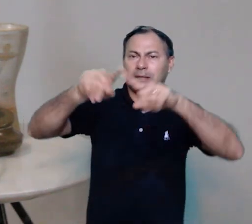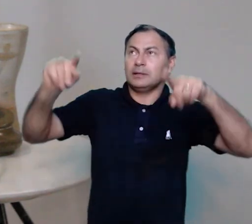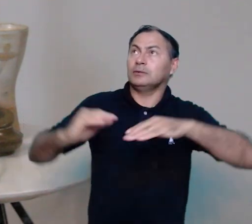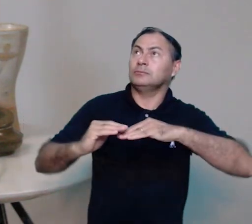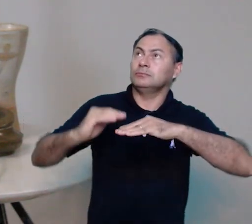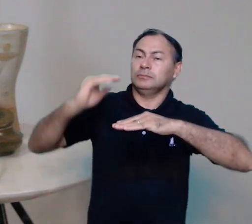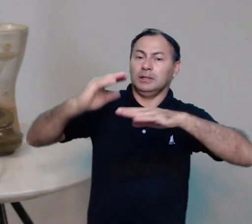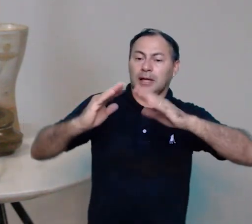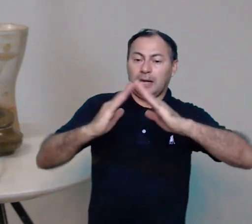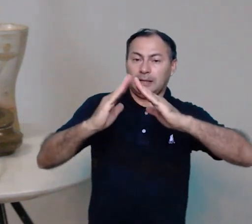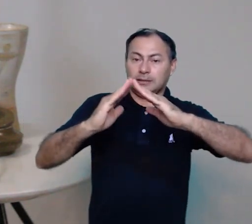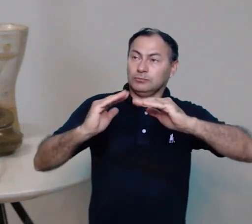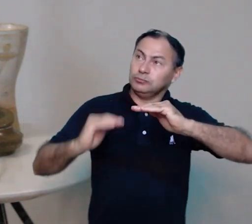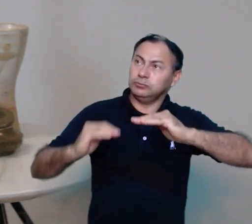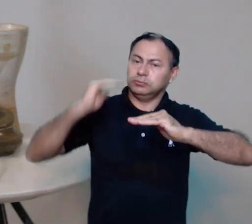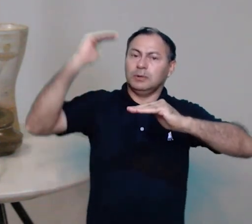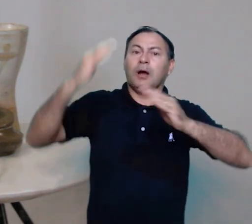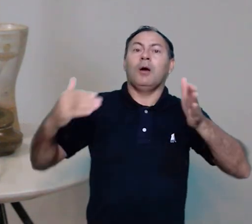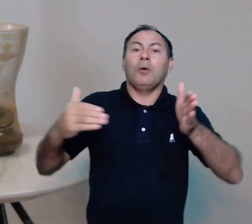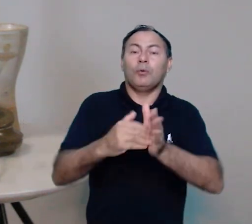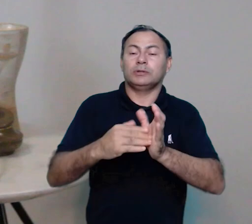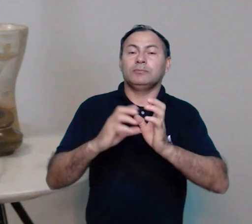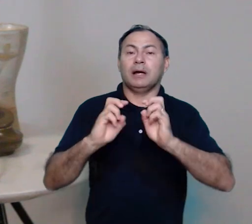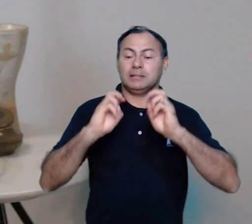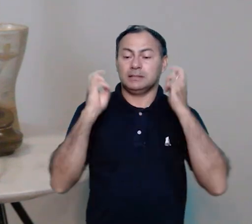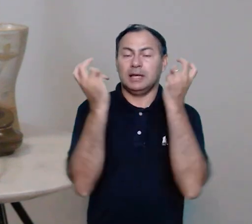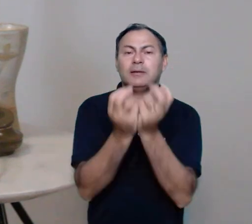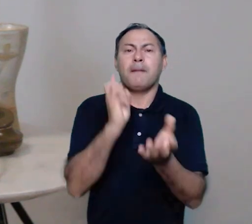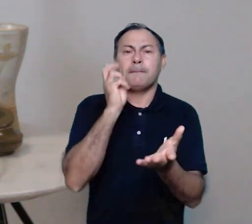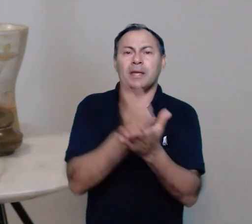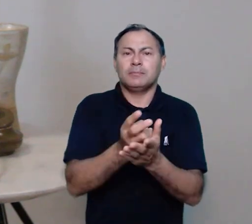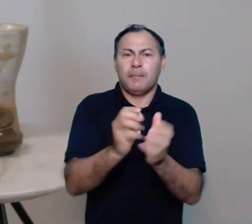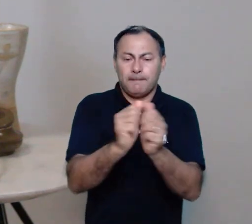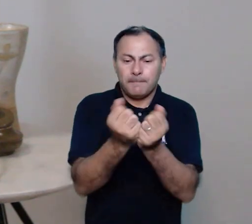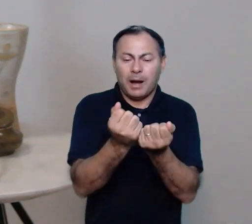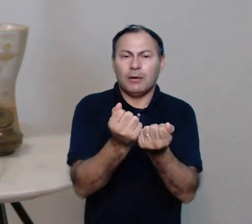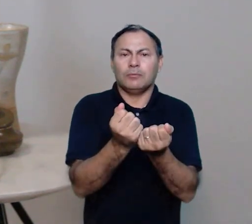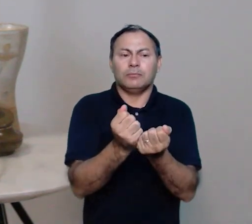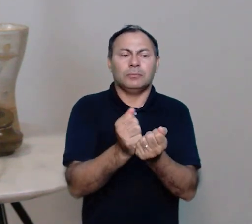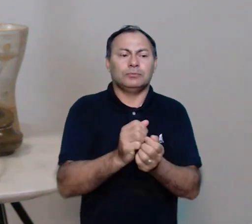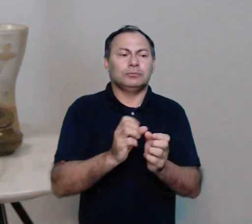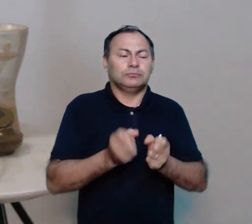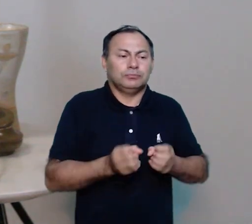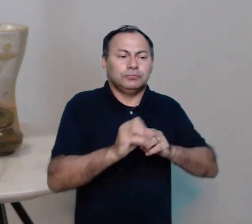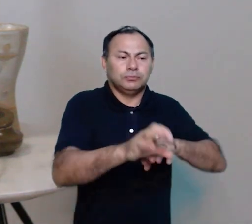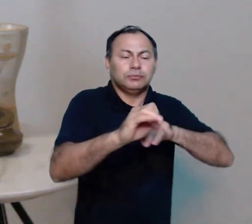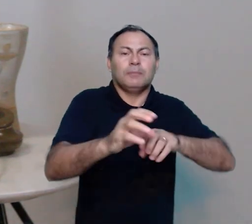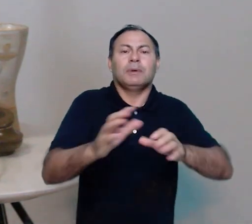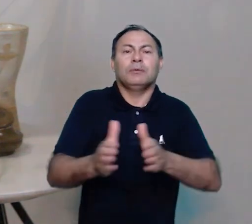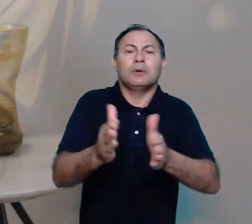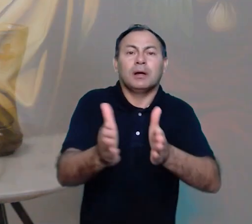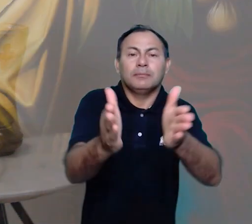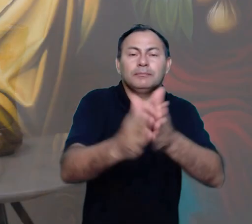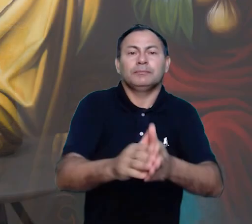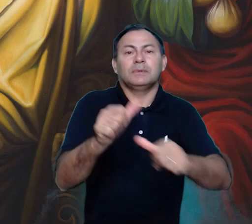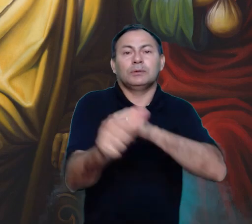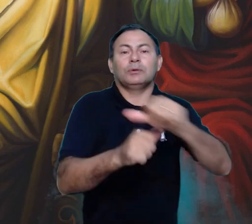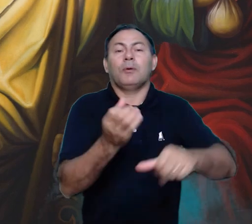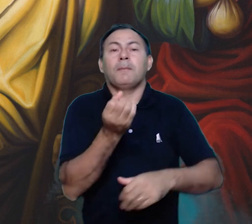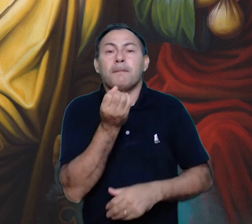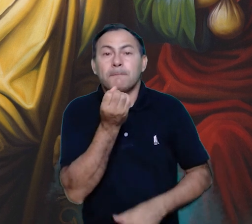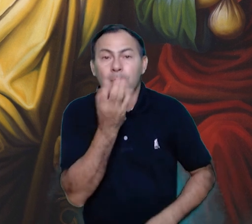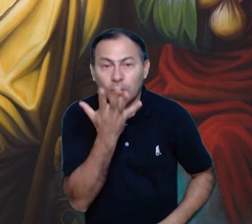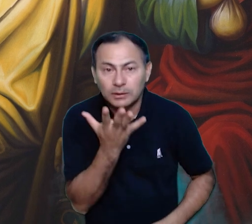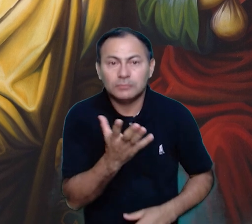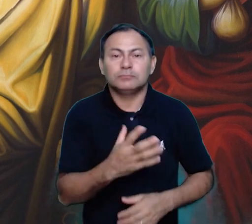cima daquela sala, na última ceia, aquele mesmo pão despedaçado pelo caminho se